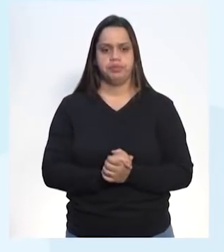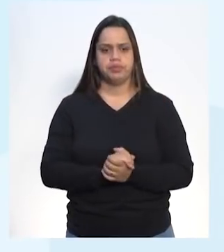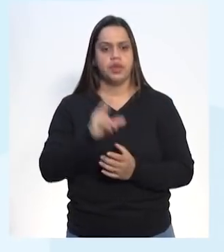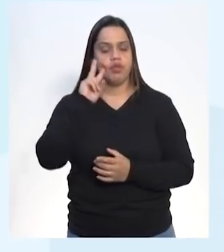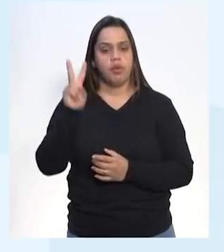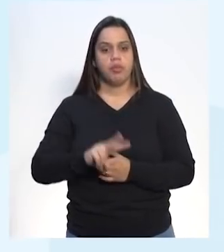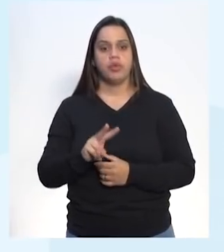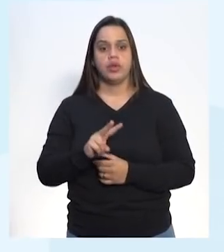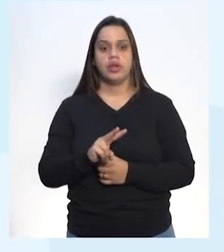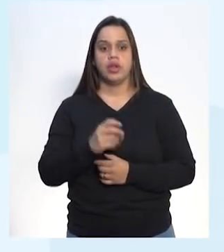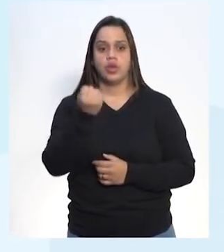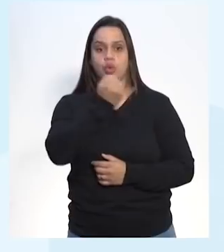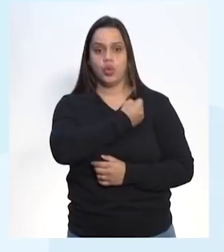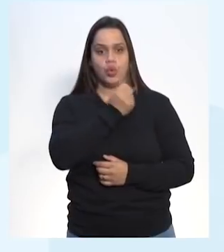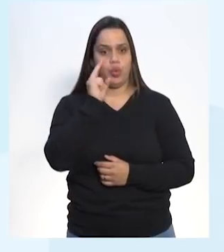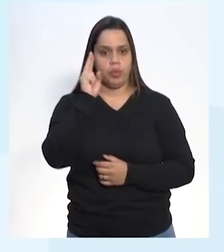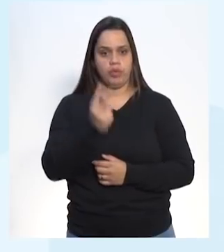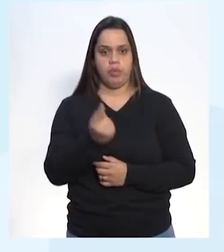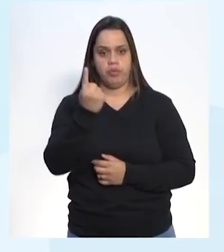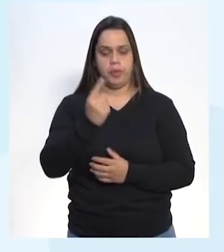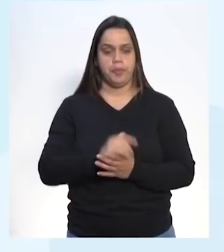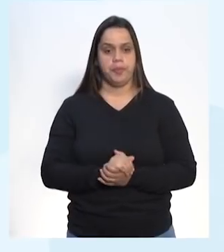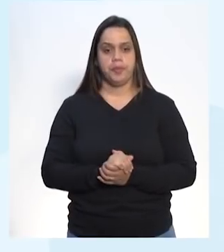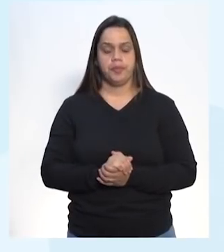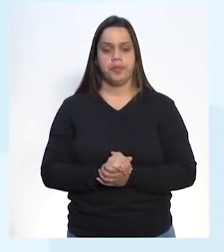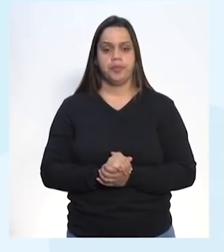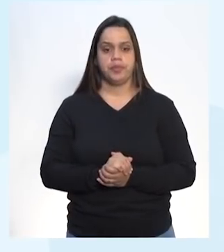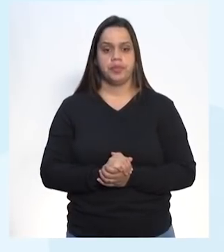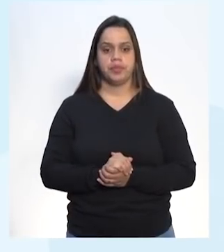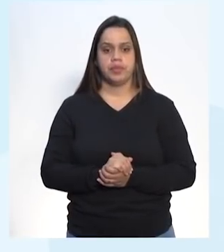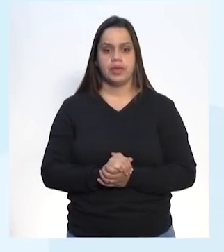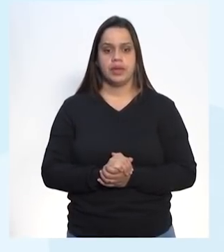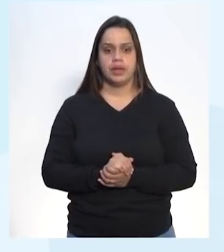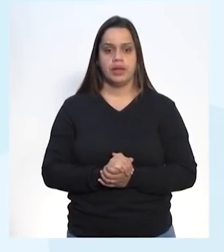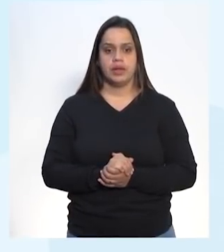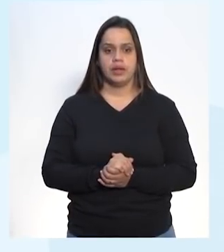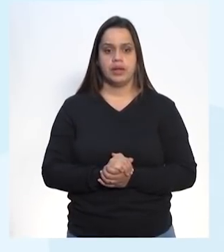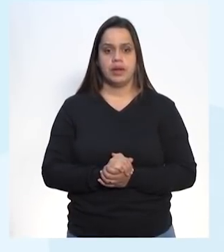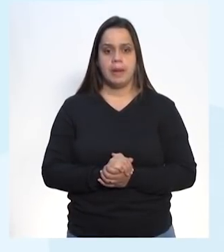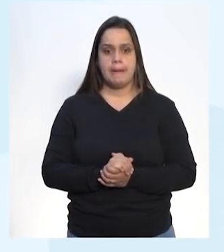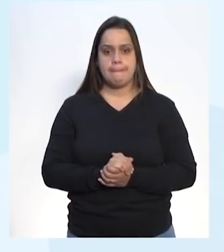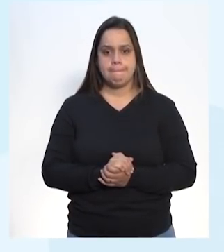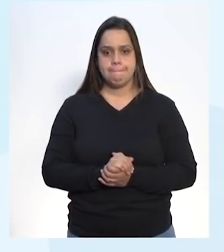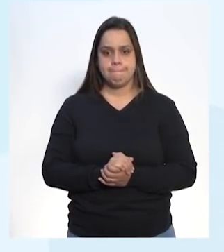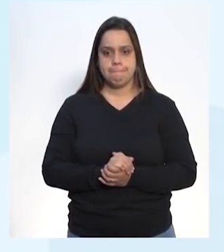vamos ler o número acima. Então, ele é 400